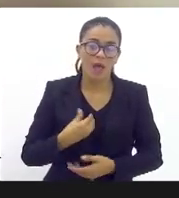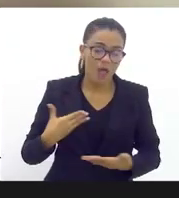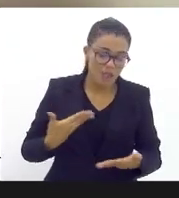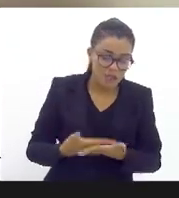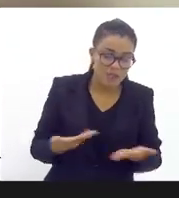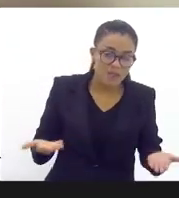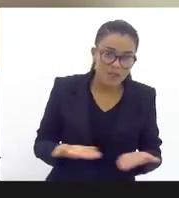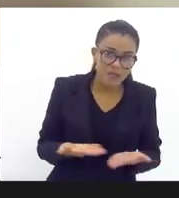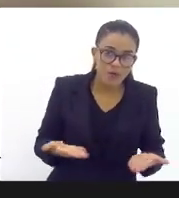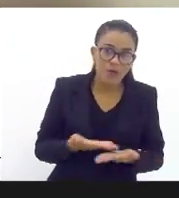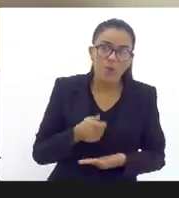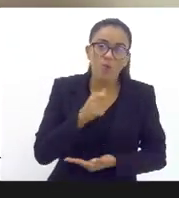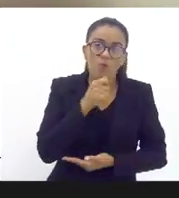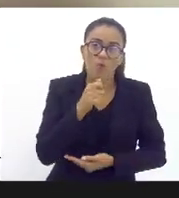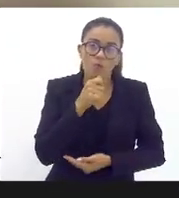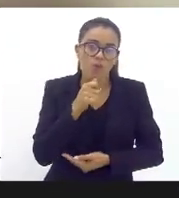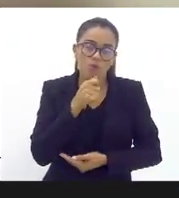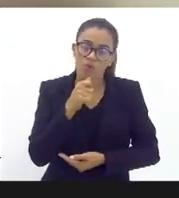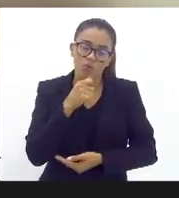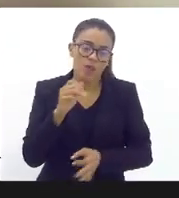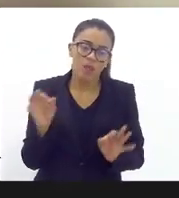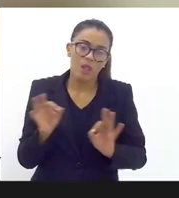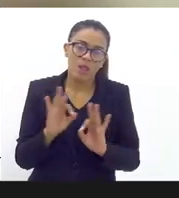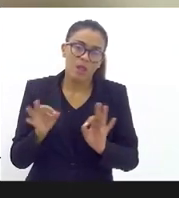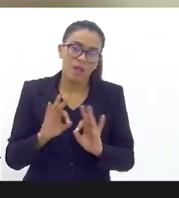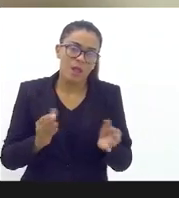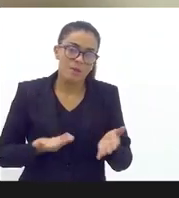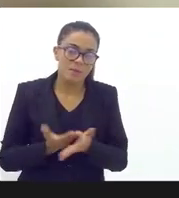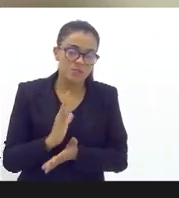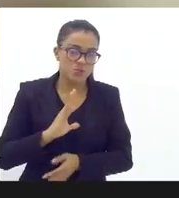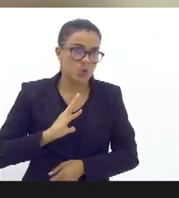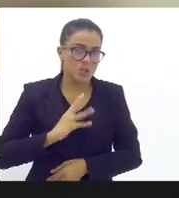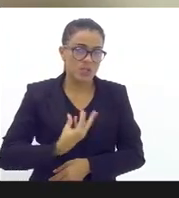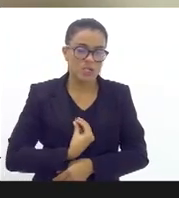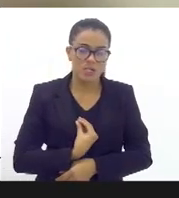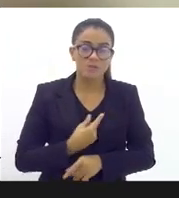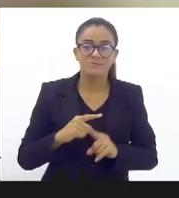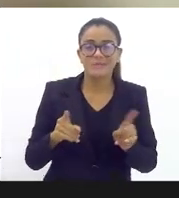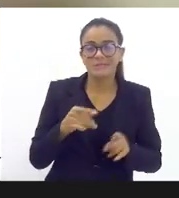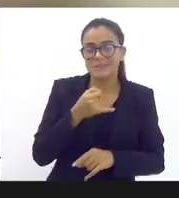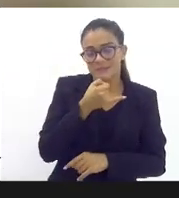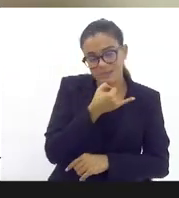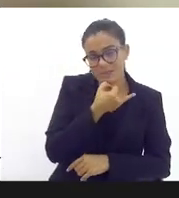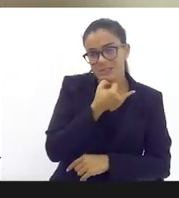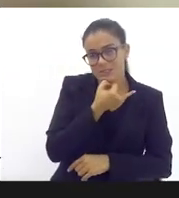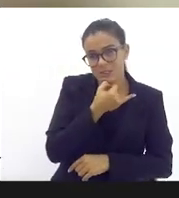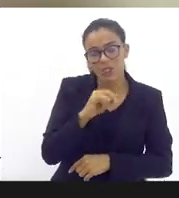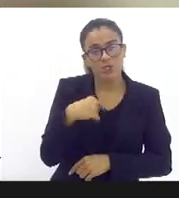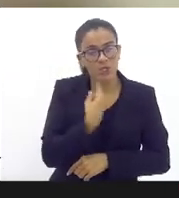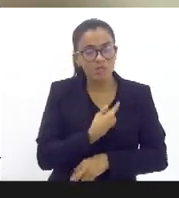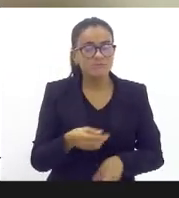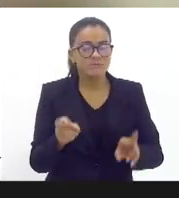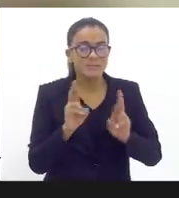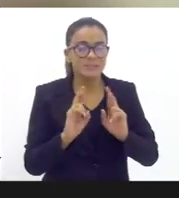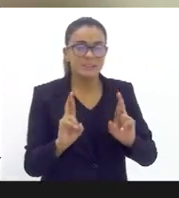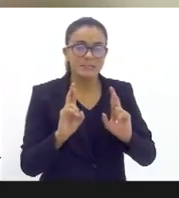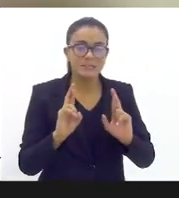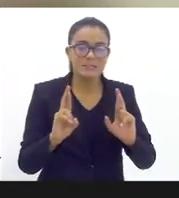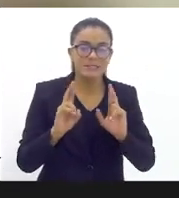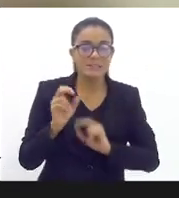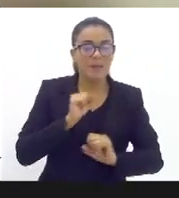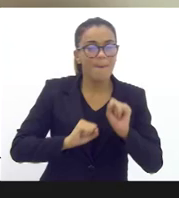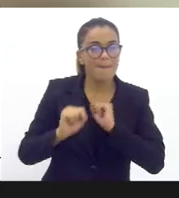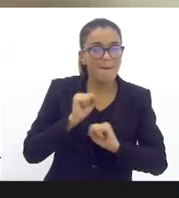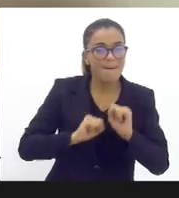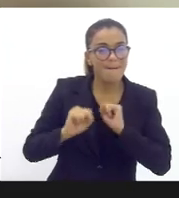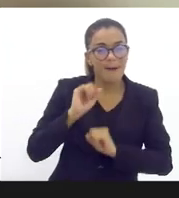agora, procuradores do trabalho ou procuradoras trans. Infelizmente, nós esperamos ansiosamente que as